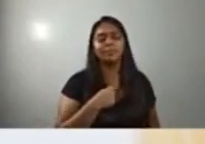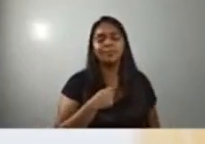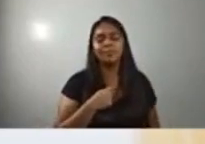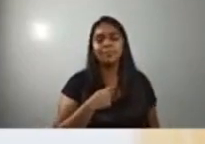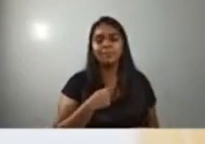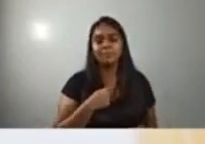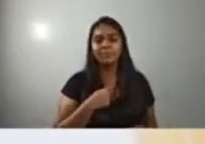Música